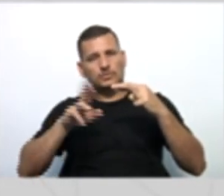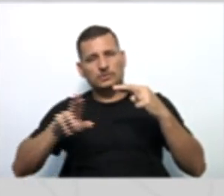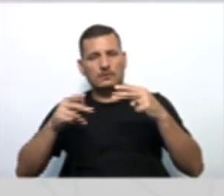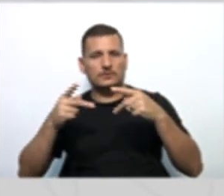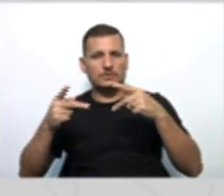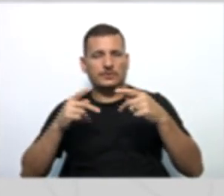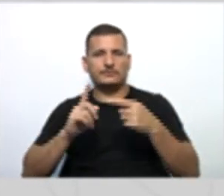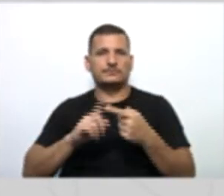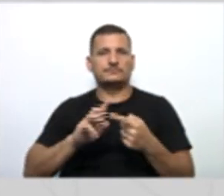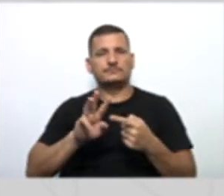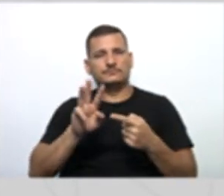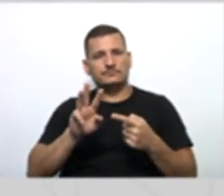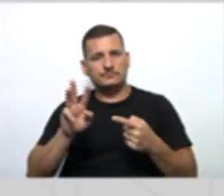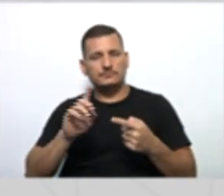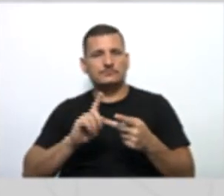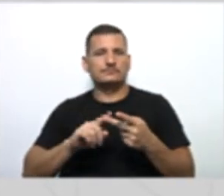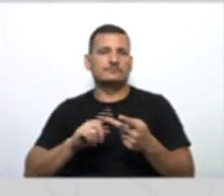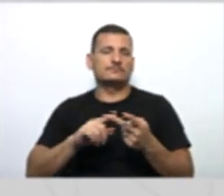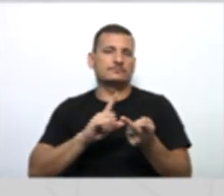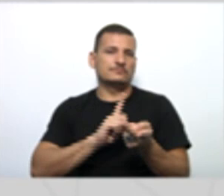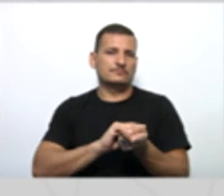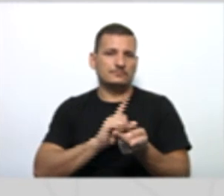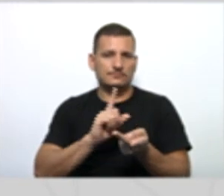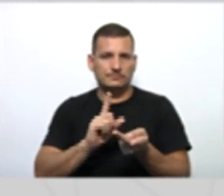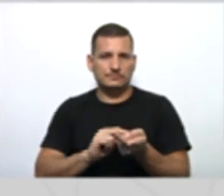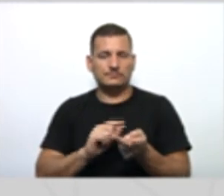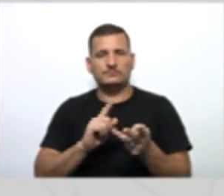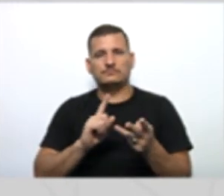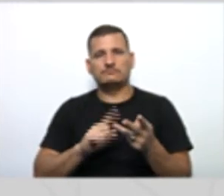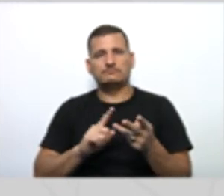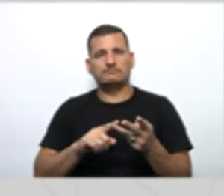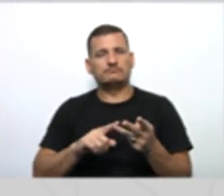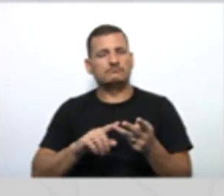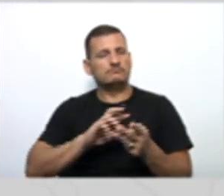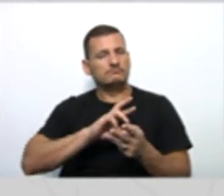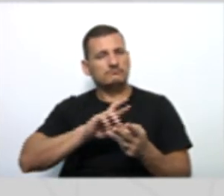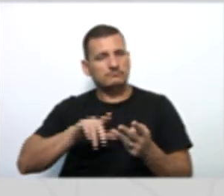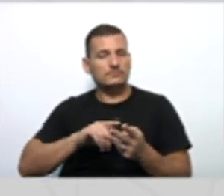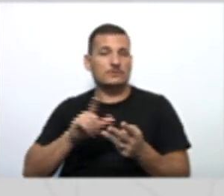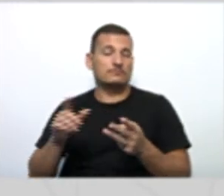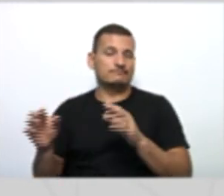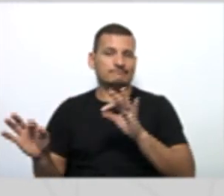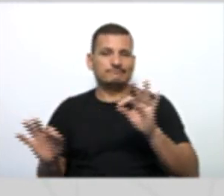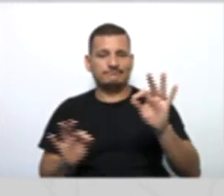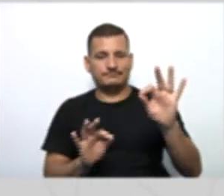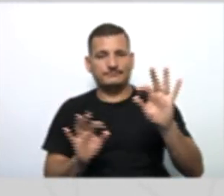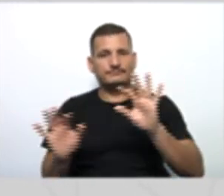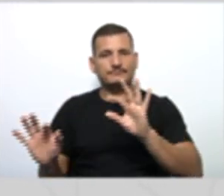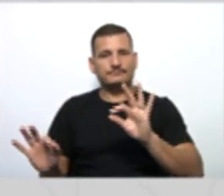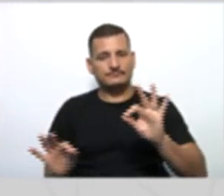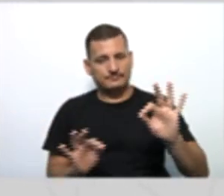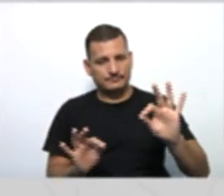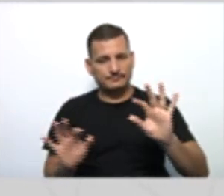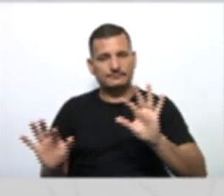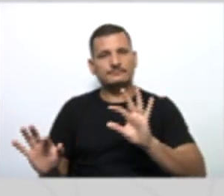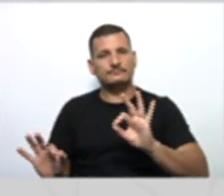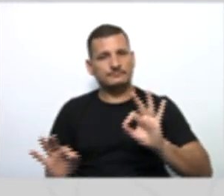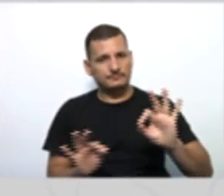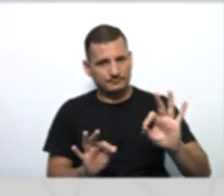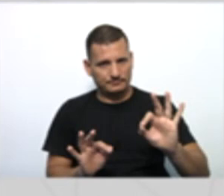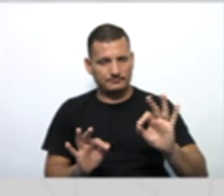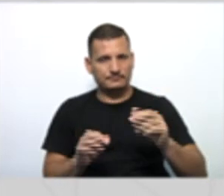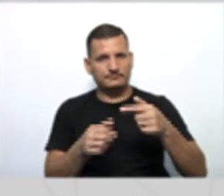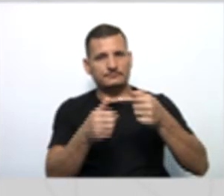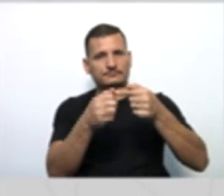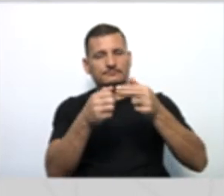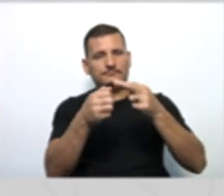seja um artigo, seja uma página, eu tenho que fazer lá na minha lista de referências, como nós vimos na